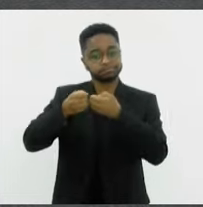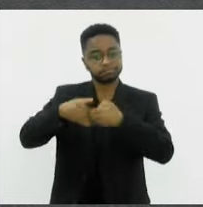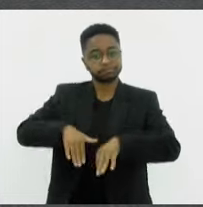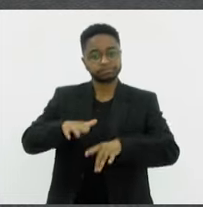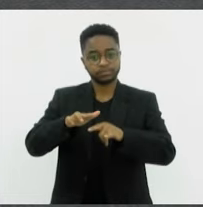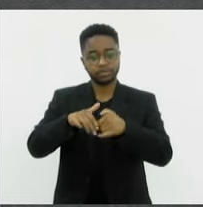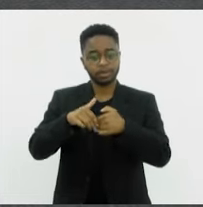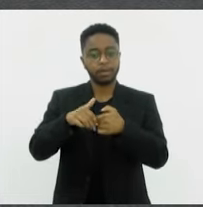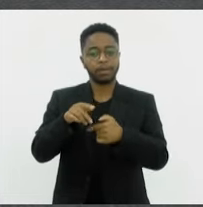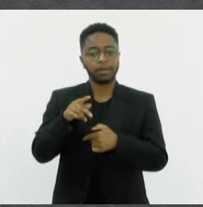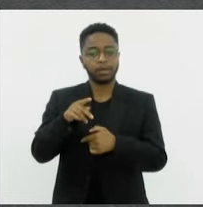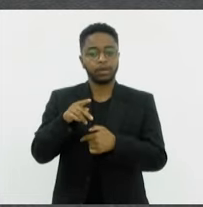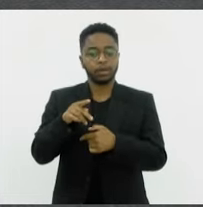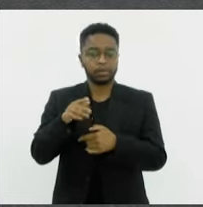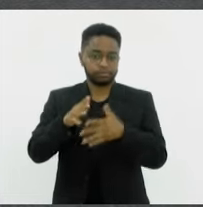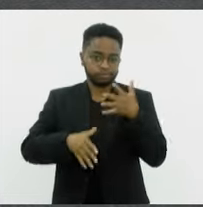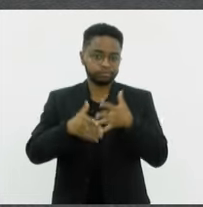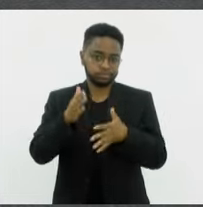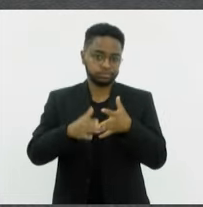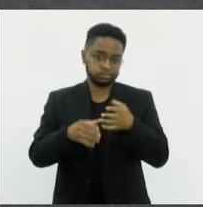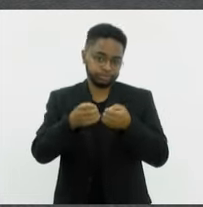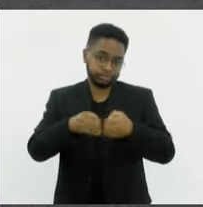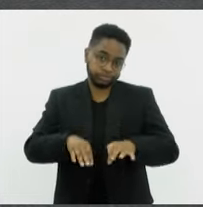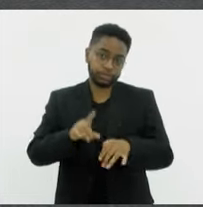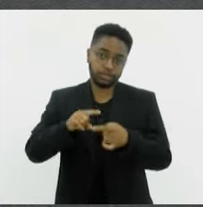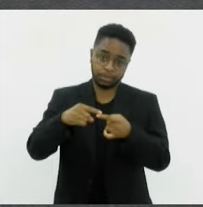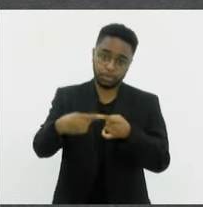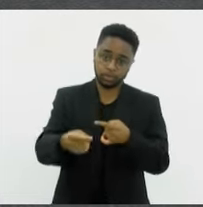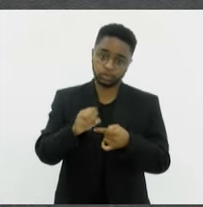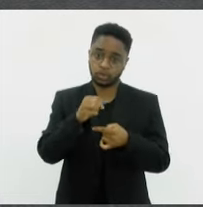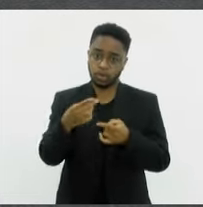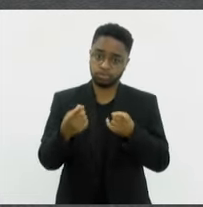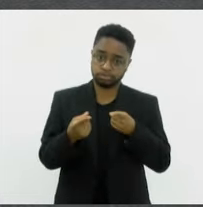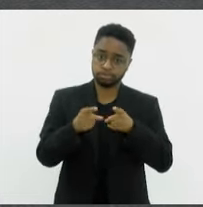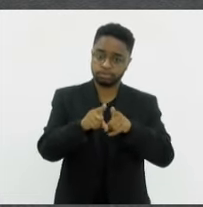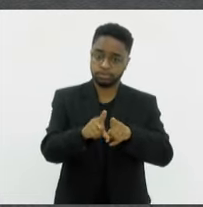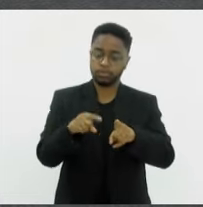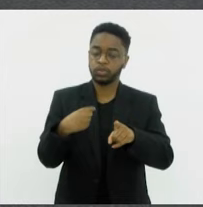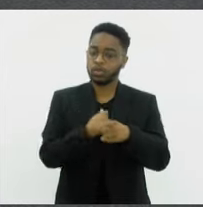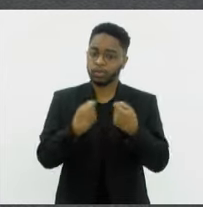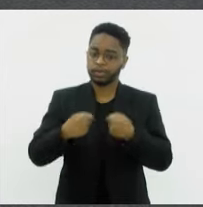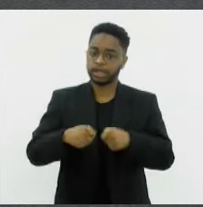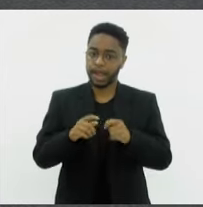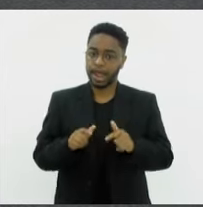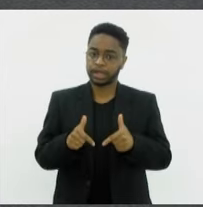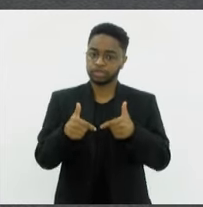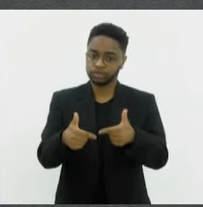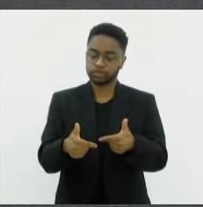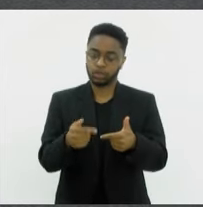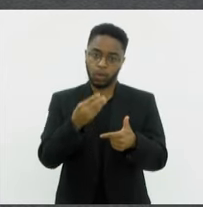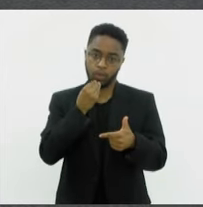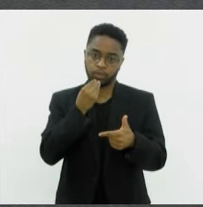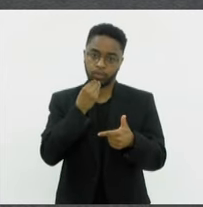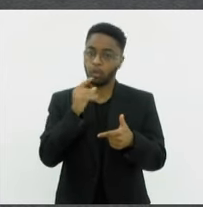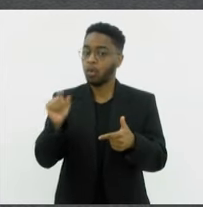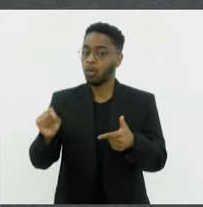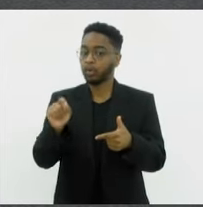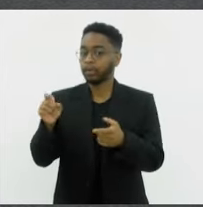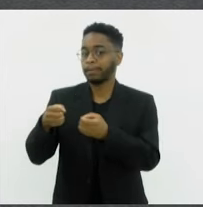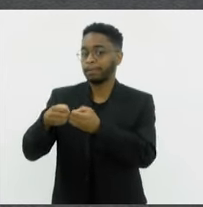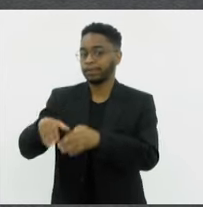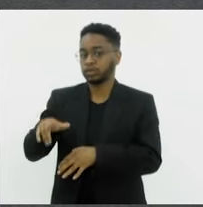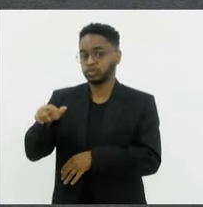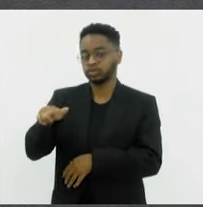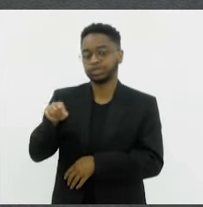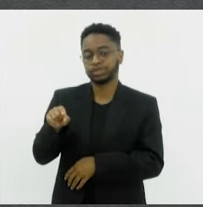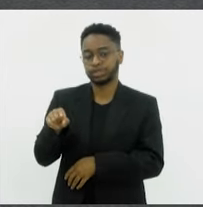depois nós temos, ou simultaneamente, agir, deputada Célia Jordão, nas causas. Isso